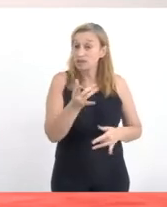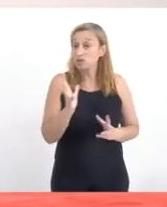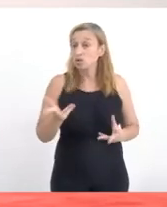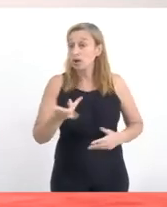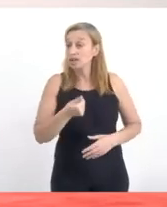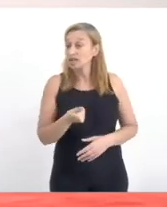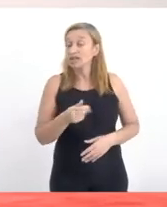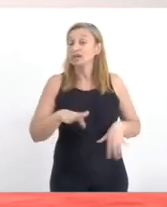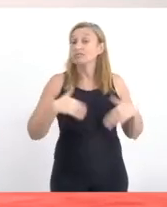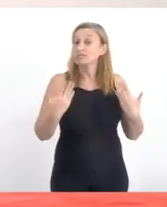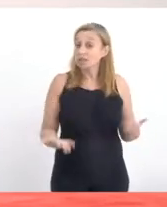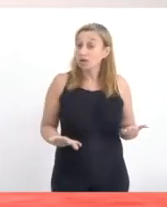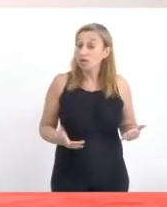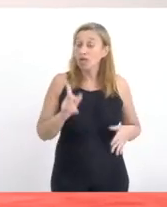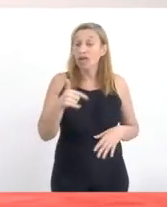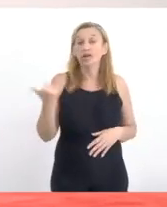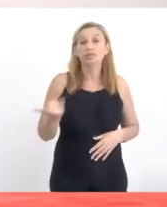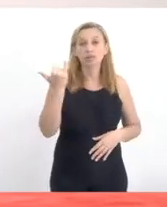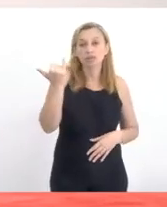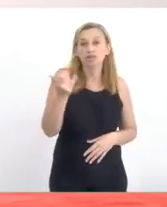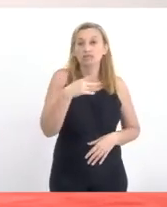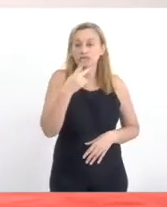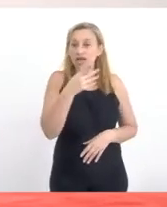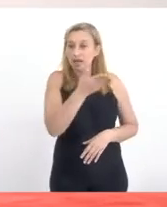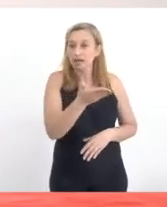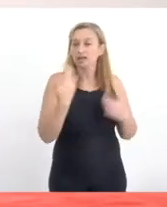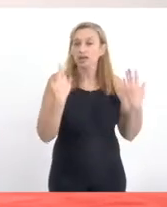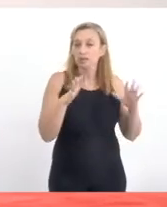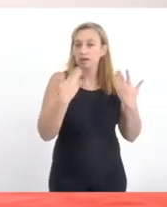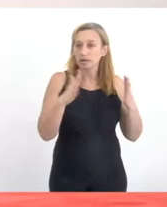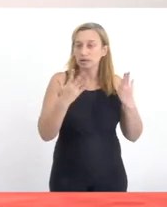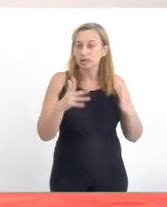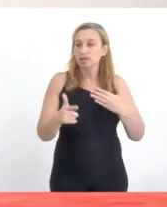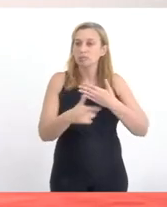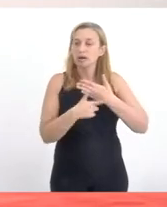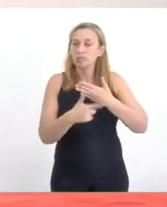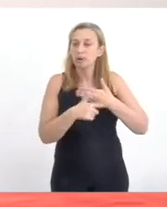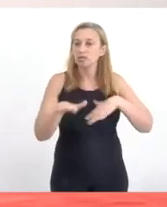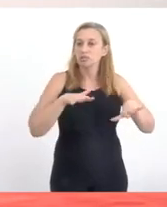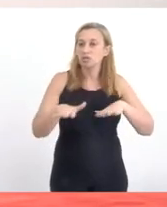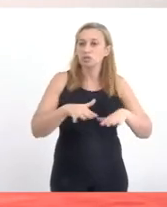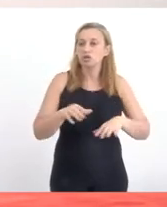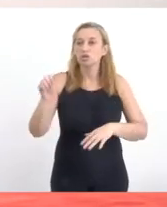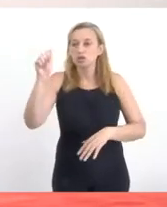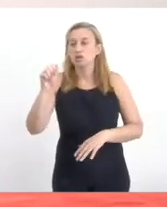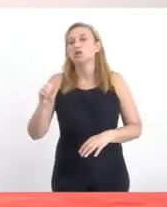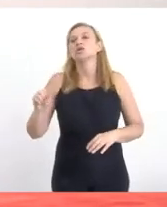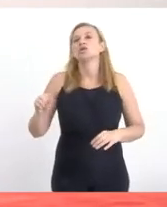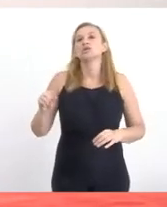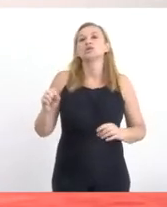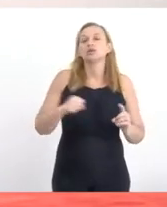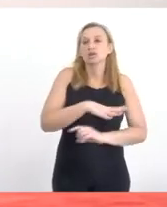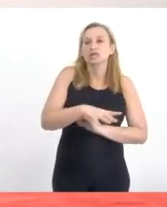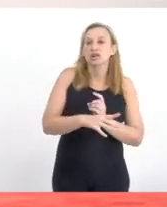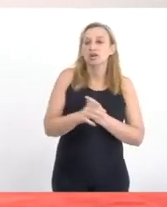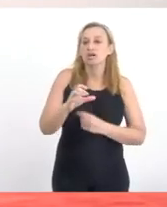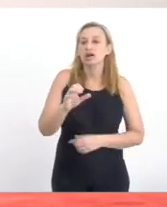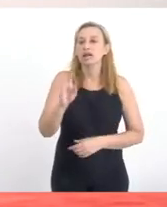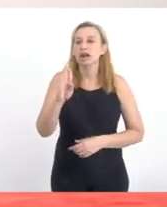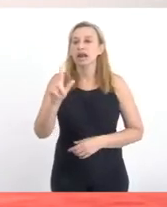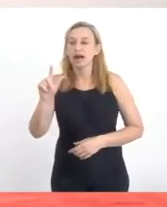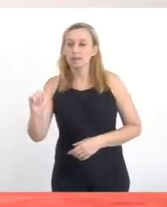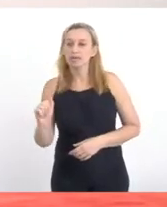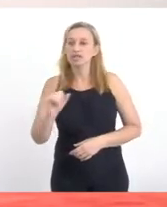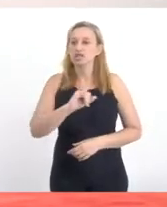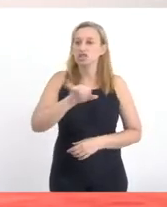adequada então é muito importante colocar aí parabenizar o papel dos movimentos sociais Lab jaca se iniciou como um